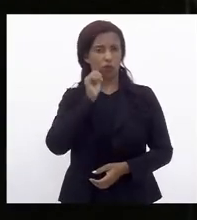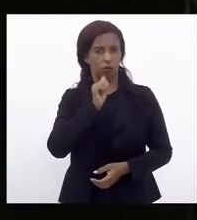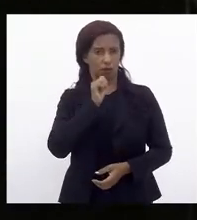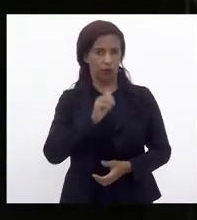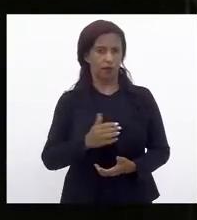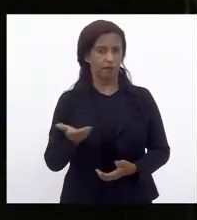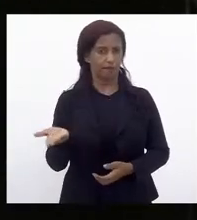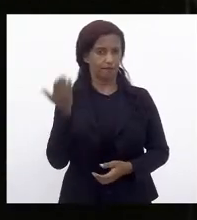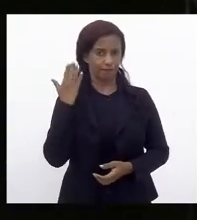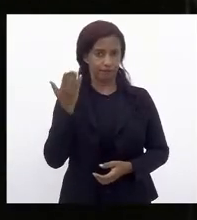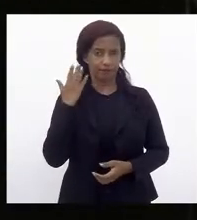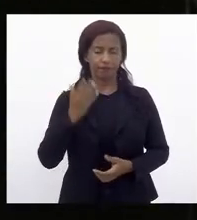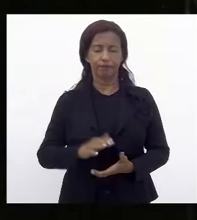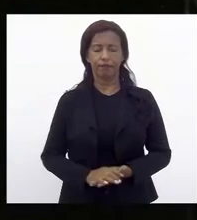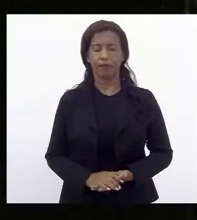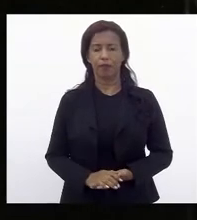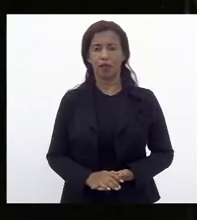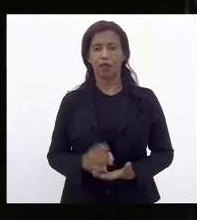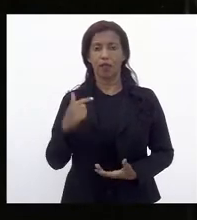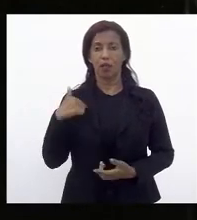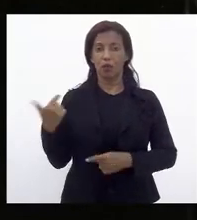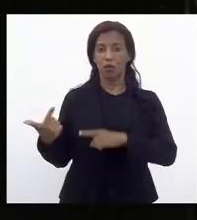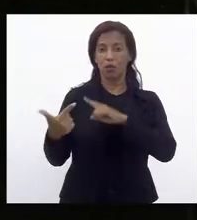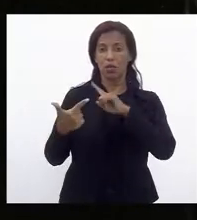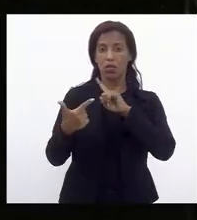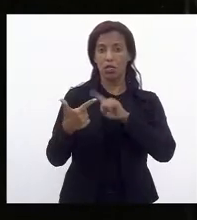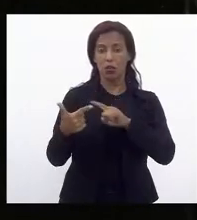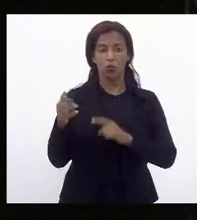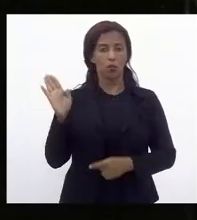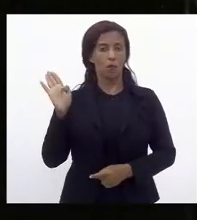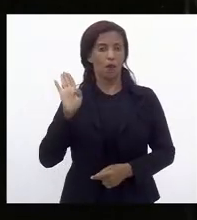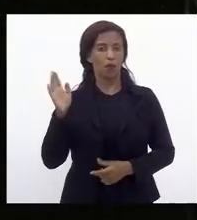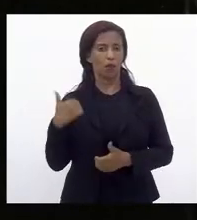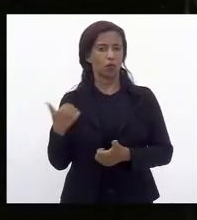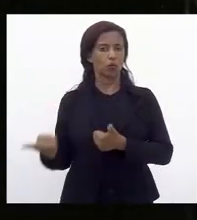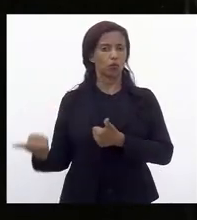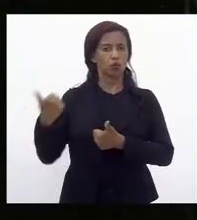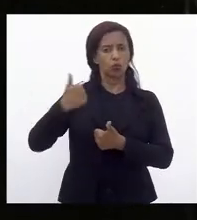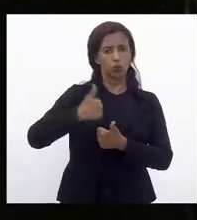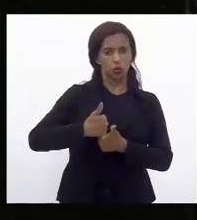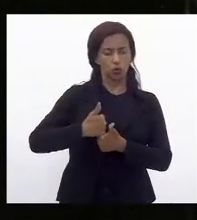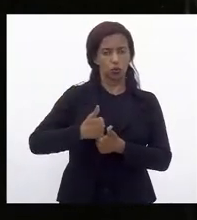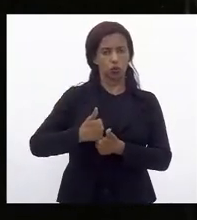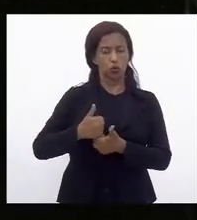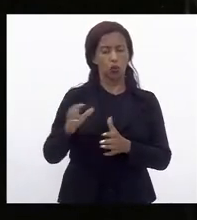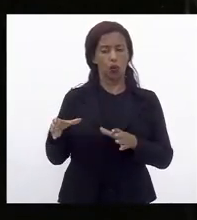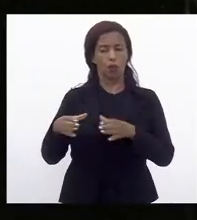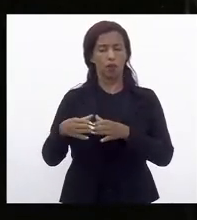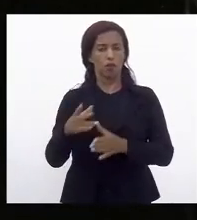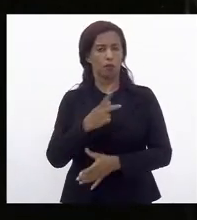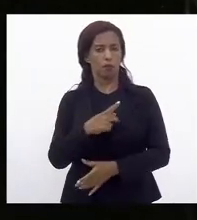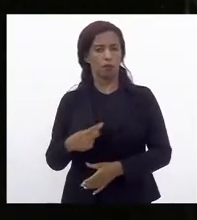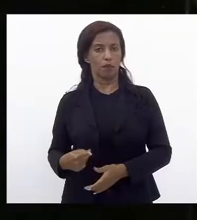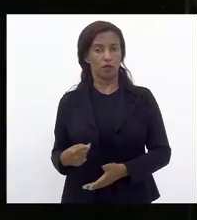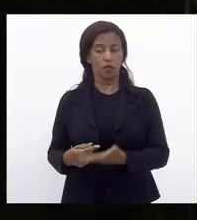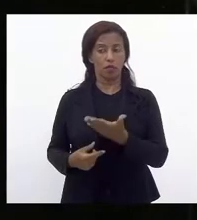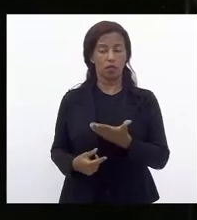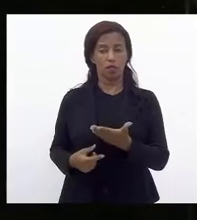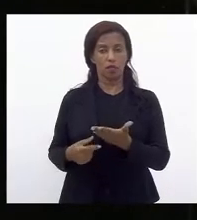Mulher. E no meu segundo mandato eu assumi a presidência da comissão e Vossa